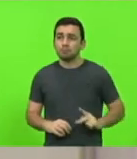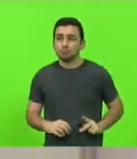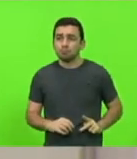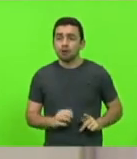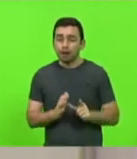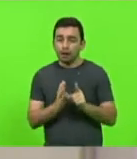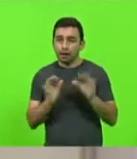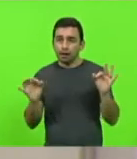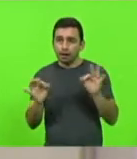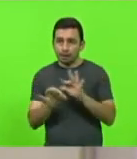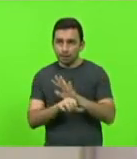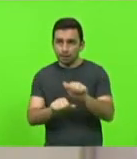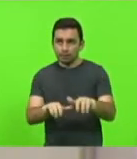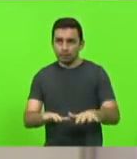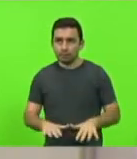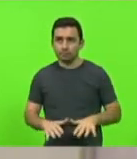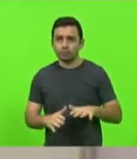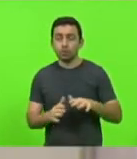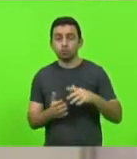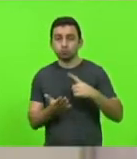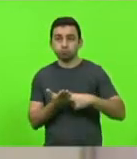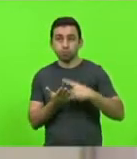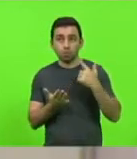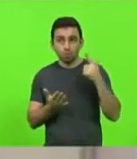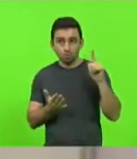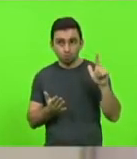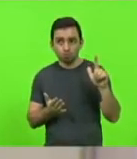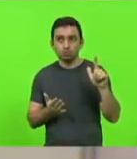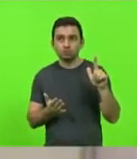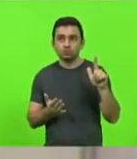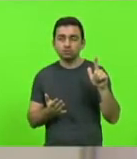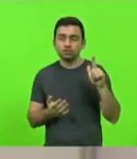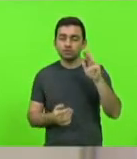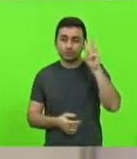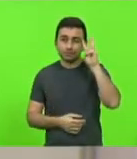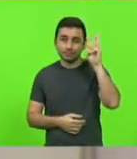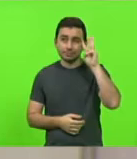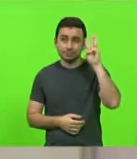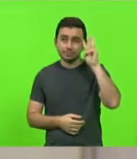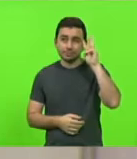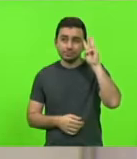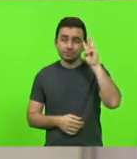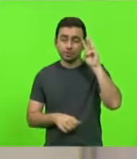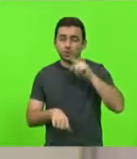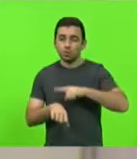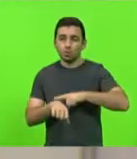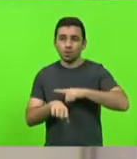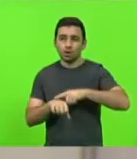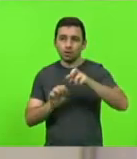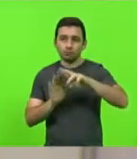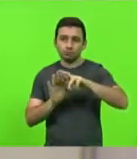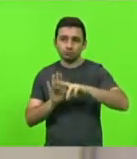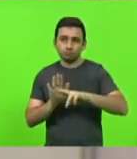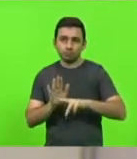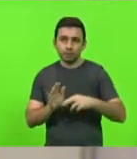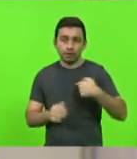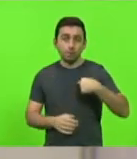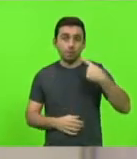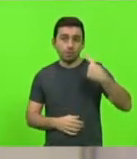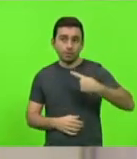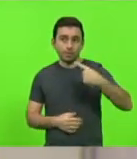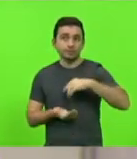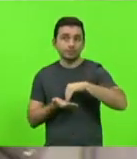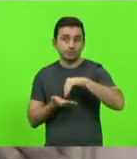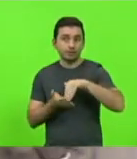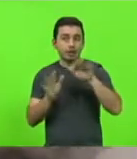antes de encerrar a sessão, convocou outra ordinária para terça-feira no horário regimental. Eu, primeiro secretário, lavrei